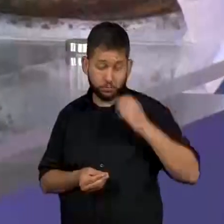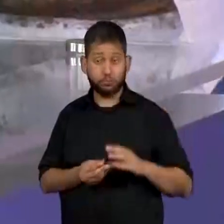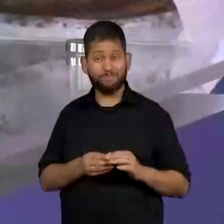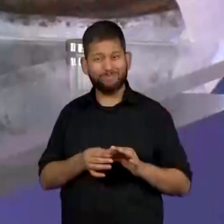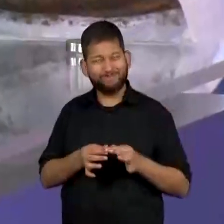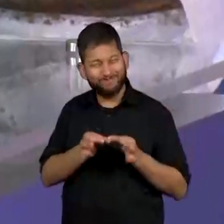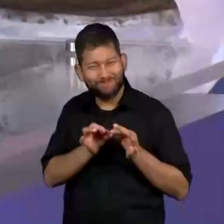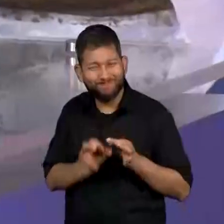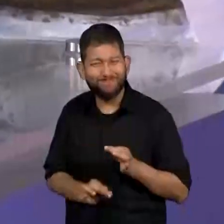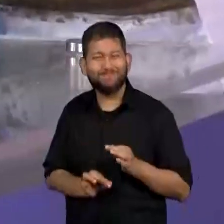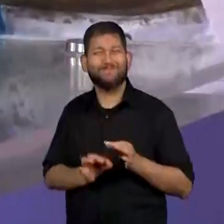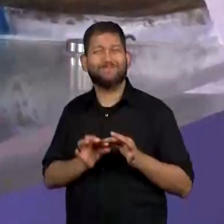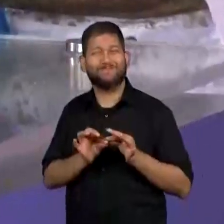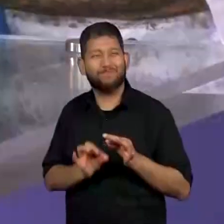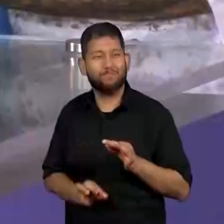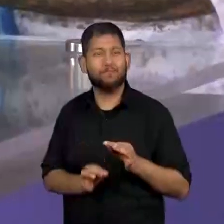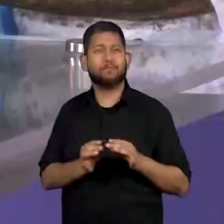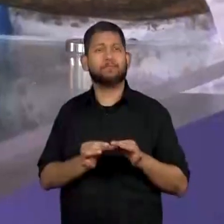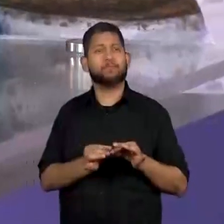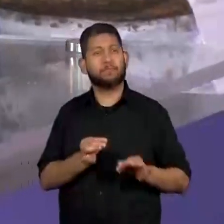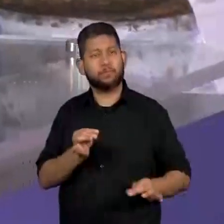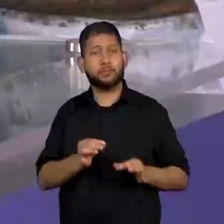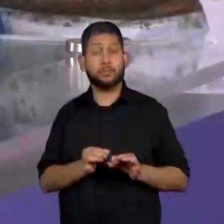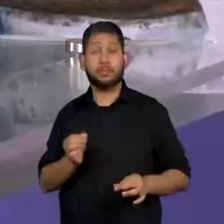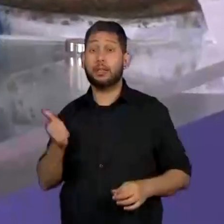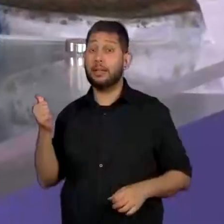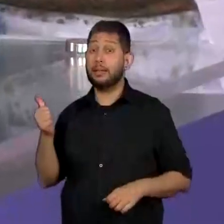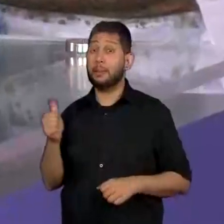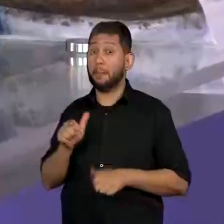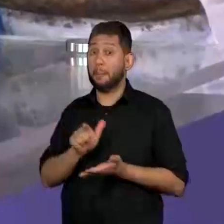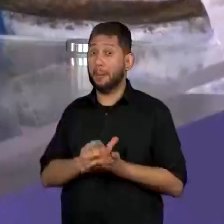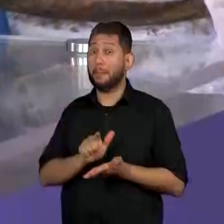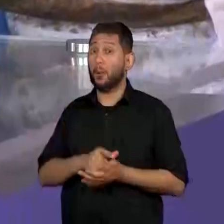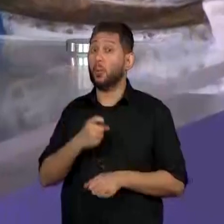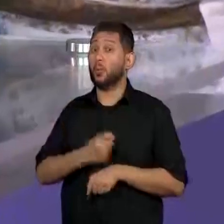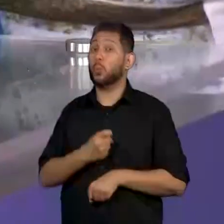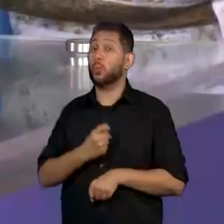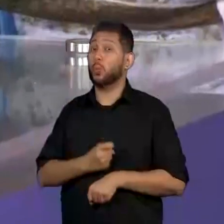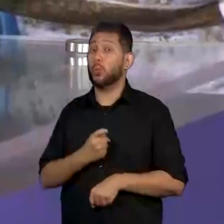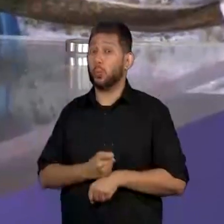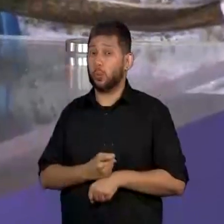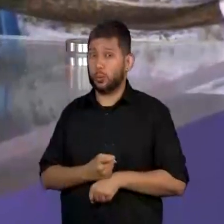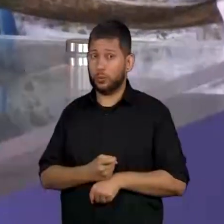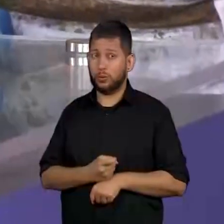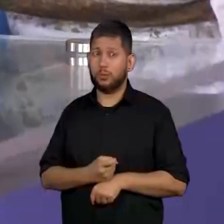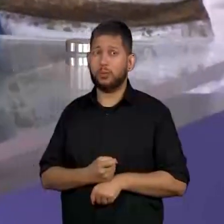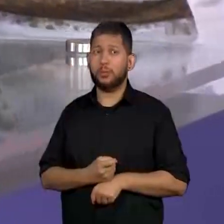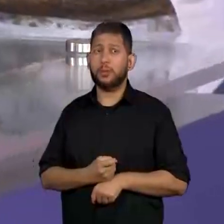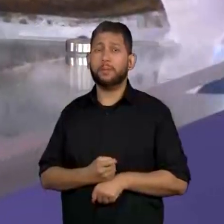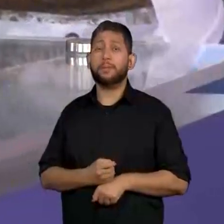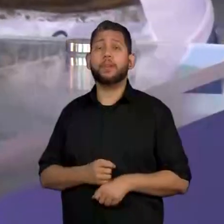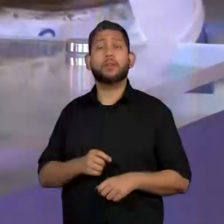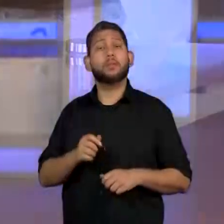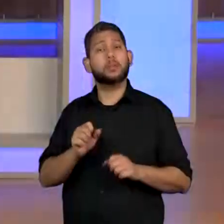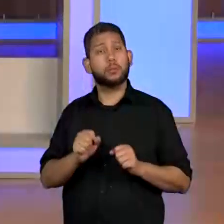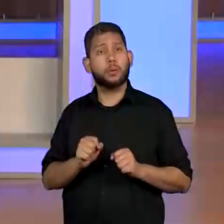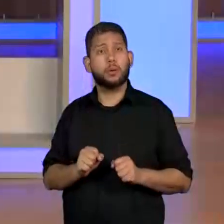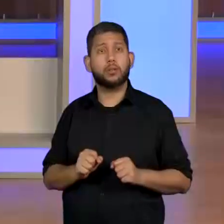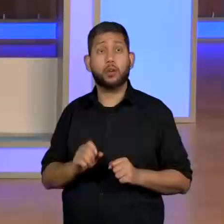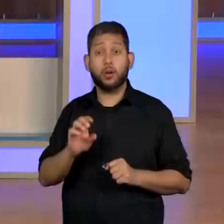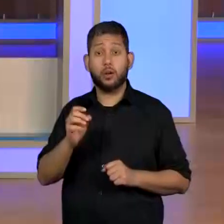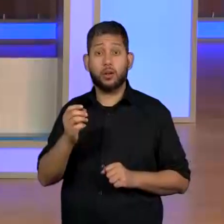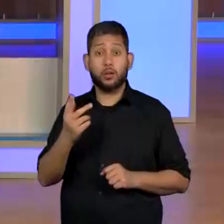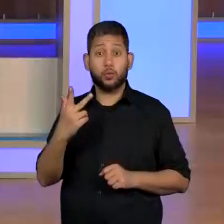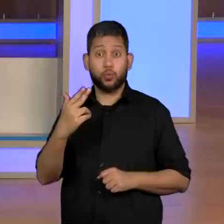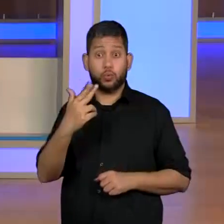e dobro esse papel que a gente escolher é bem durinho né pro então se ele tiver duro Você pode me empresta a